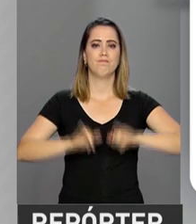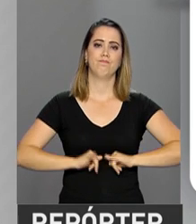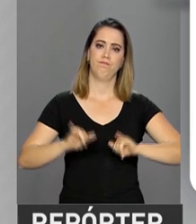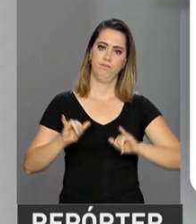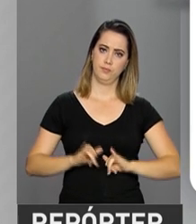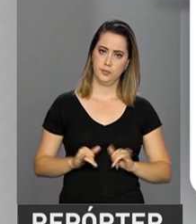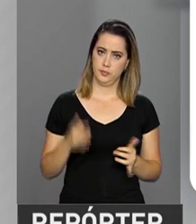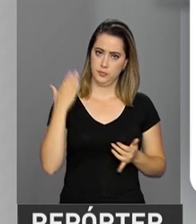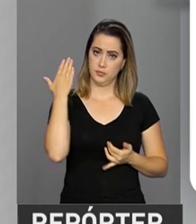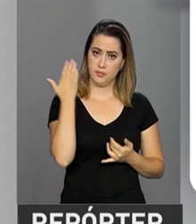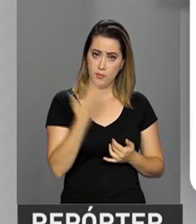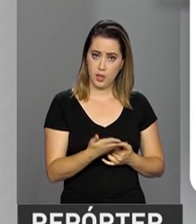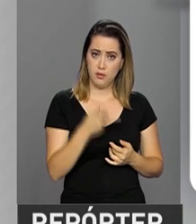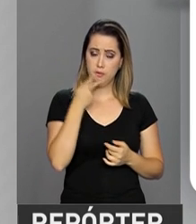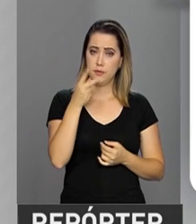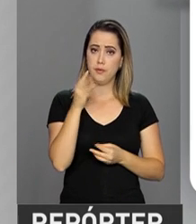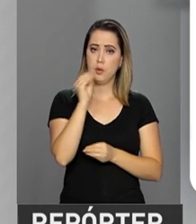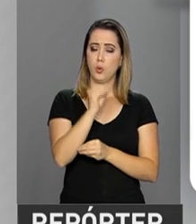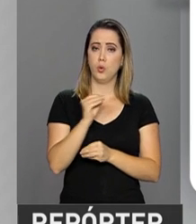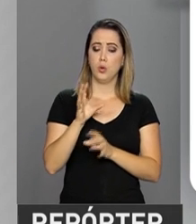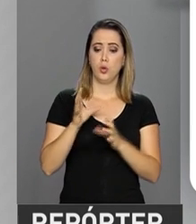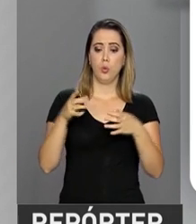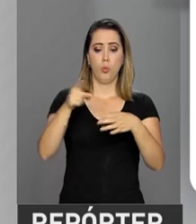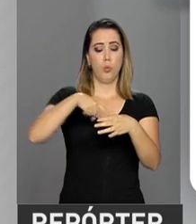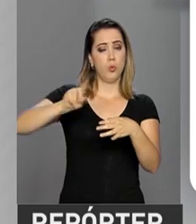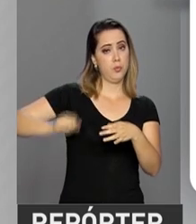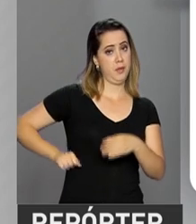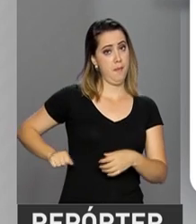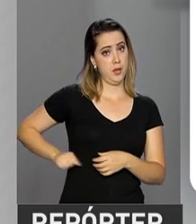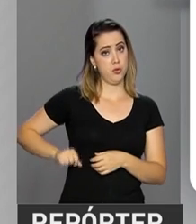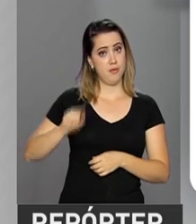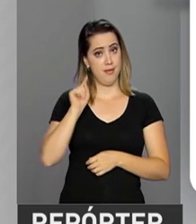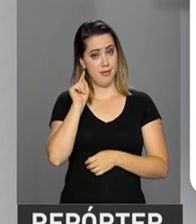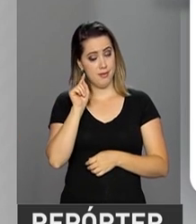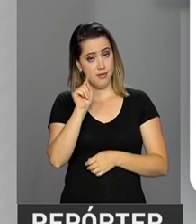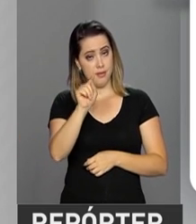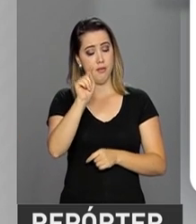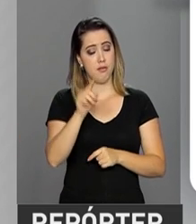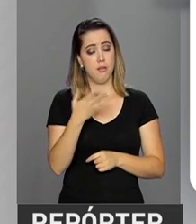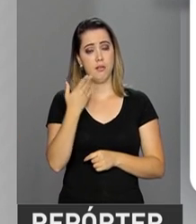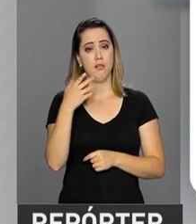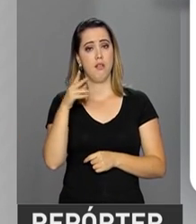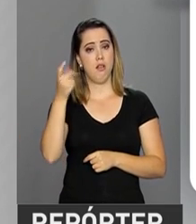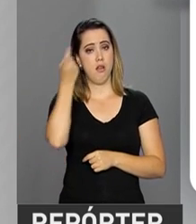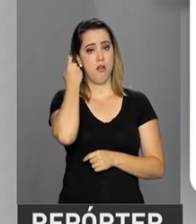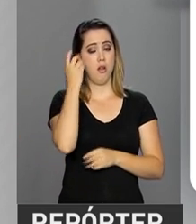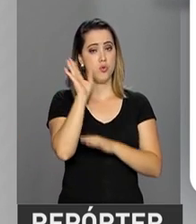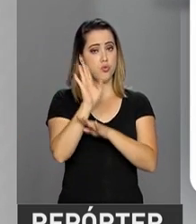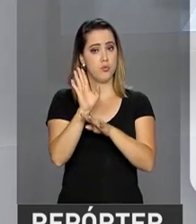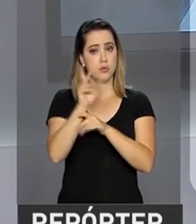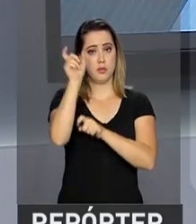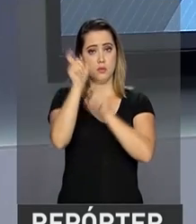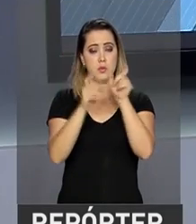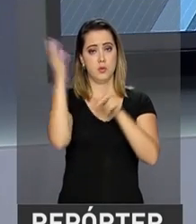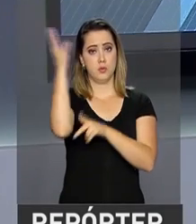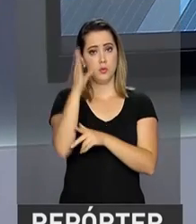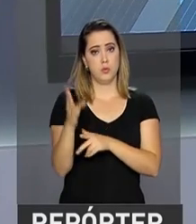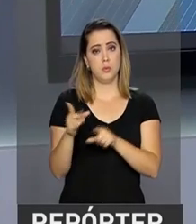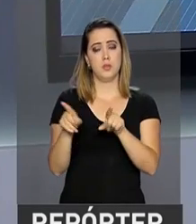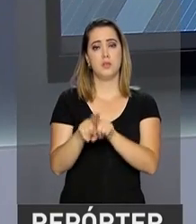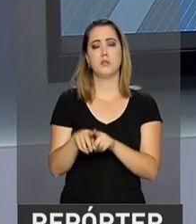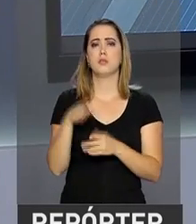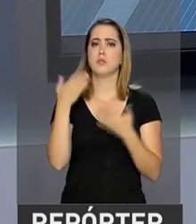temer disse ainda que o serviço consular está de plantão na cidade do méxico para auxiliar os brasileiros o itamaraty